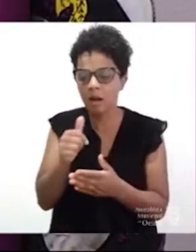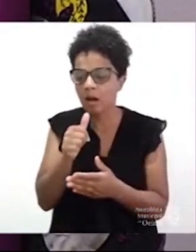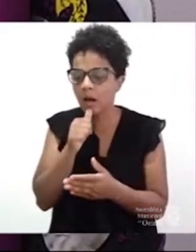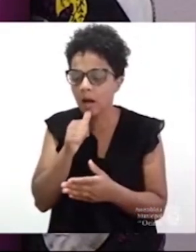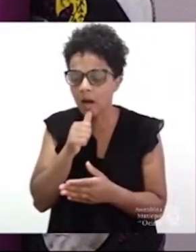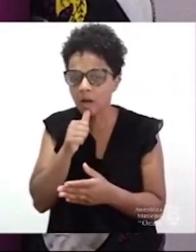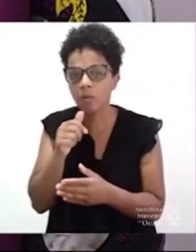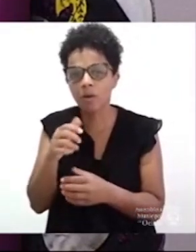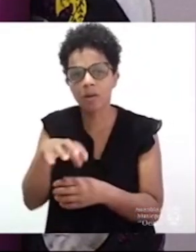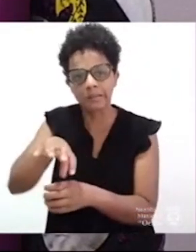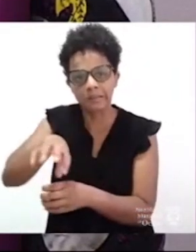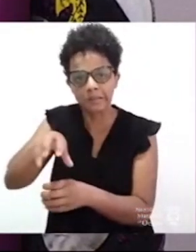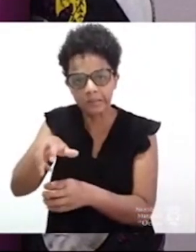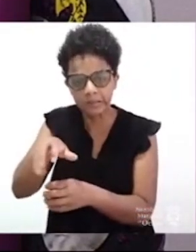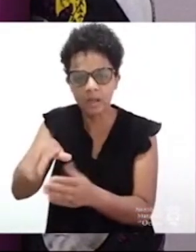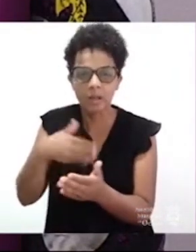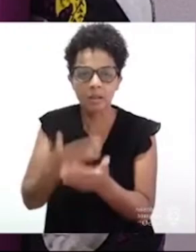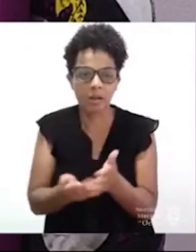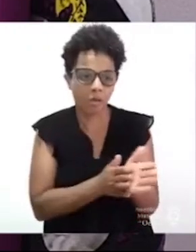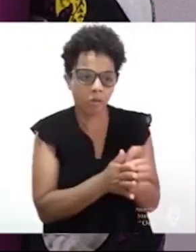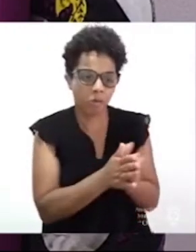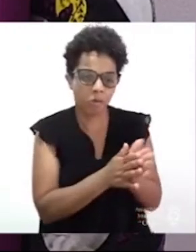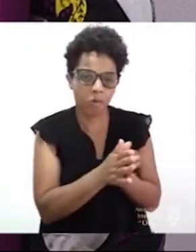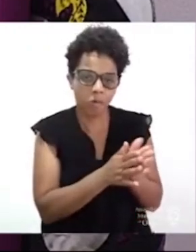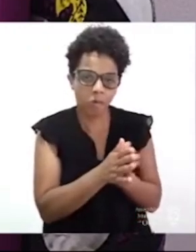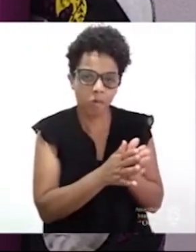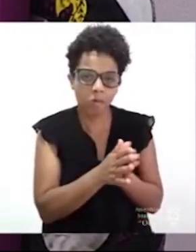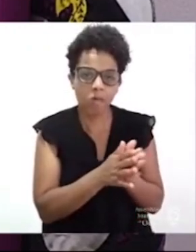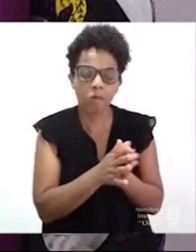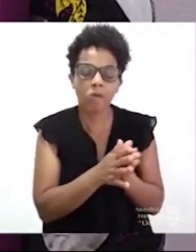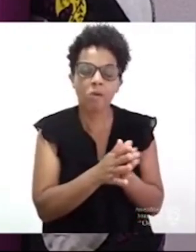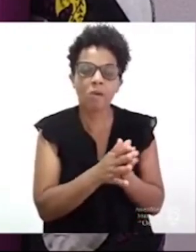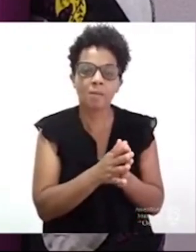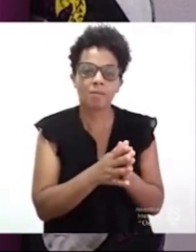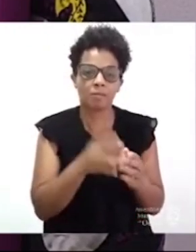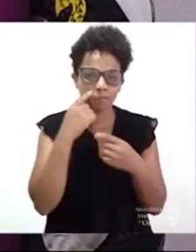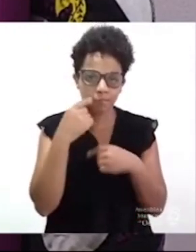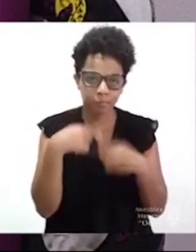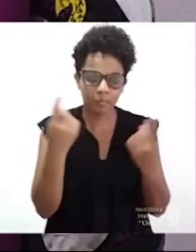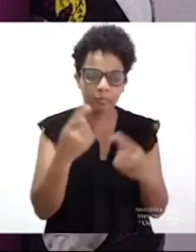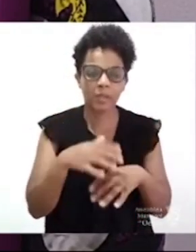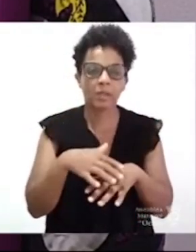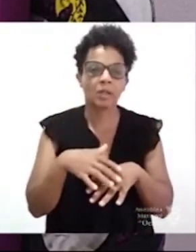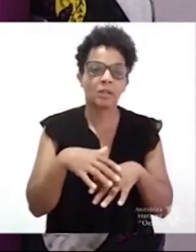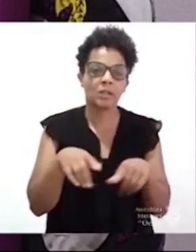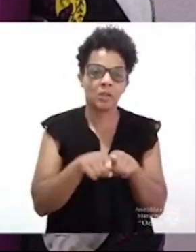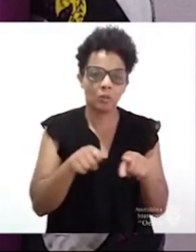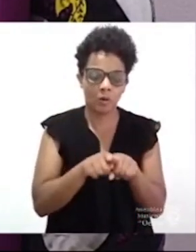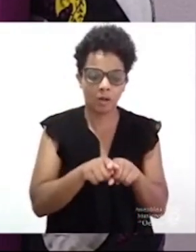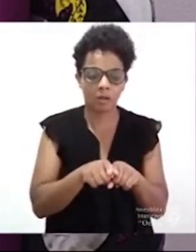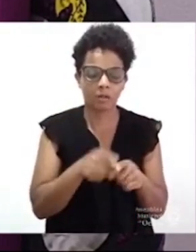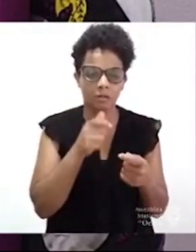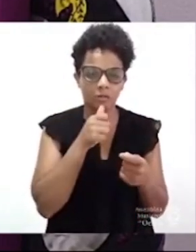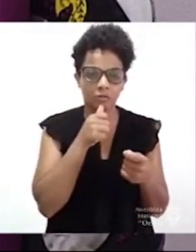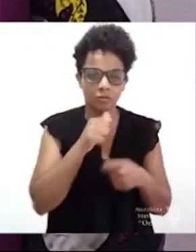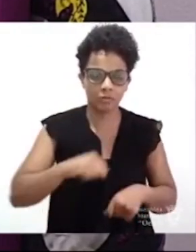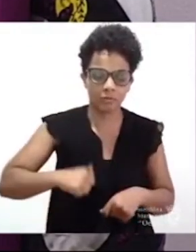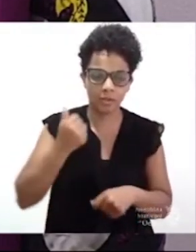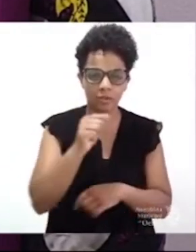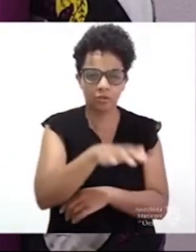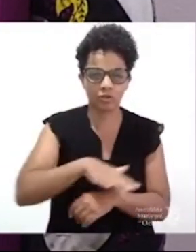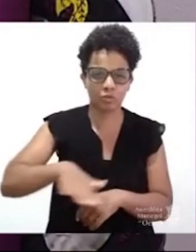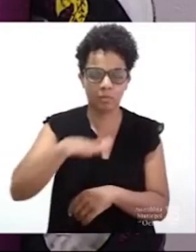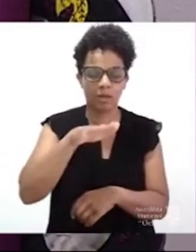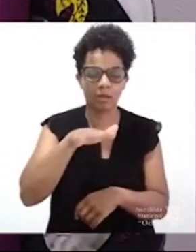residuais em usos públicos, criação da terceira rede, rega de espaços verdes, limpeza urbana, entre outros.